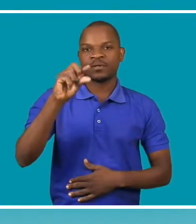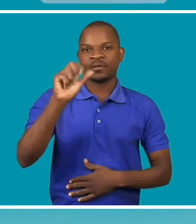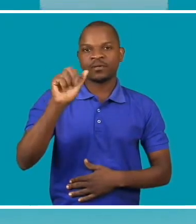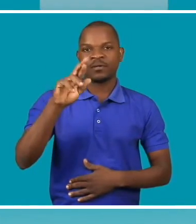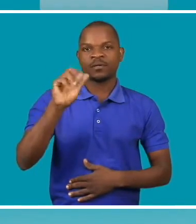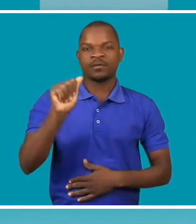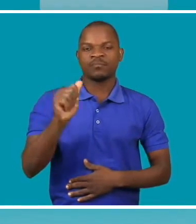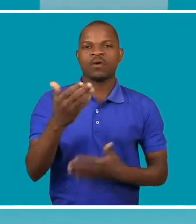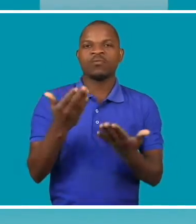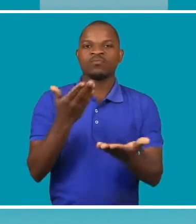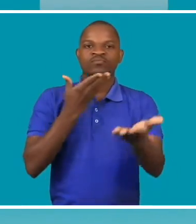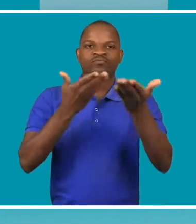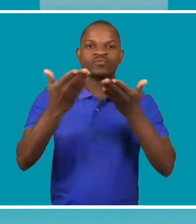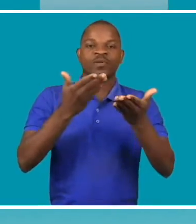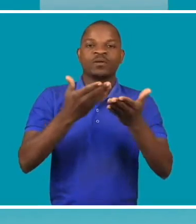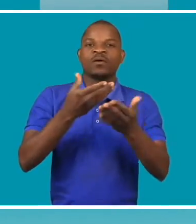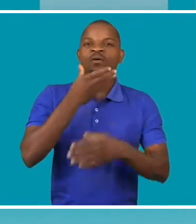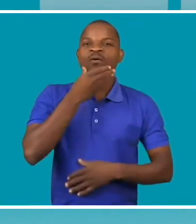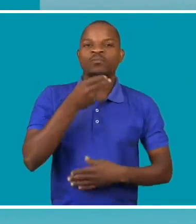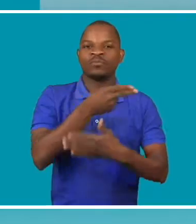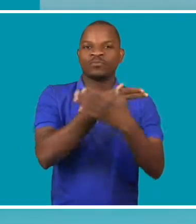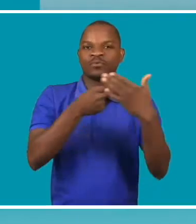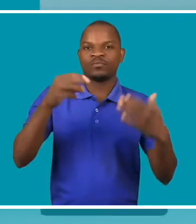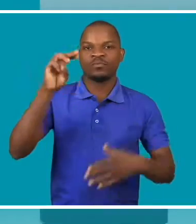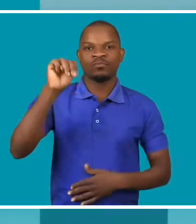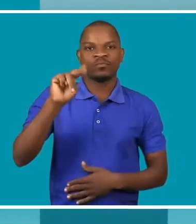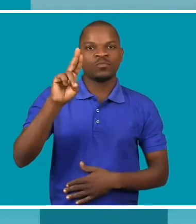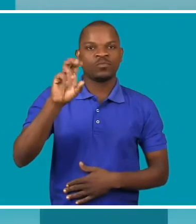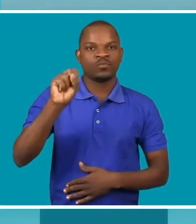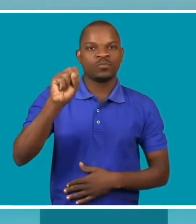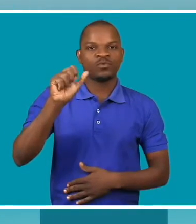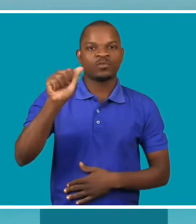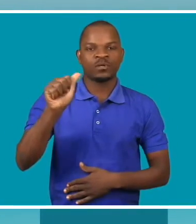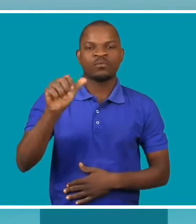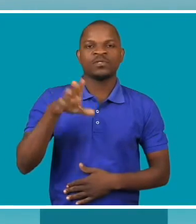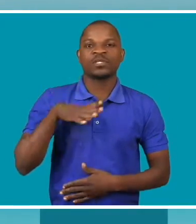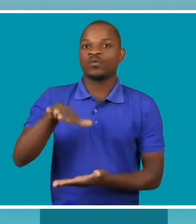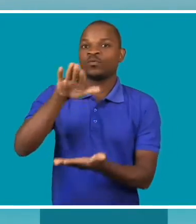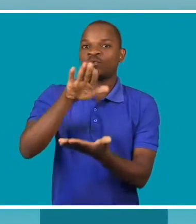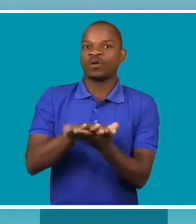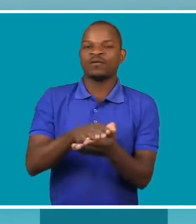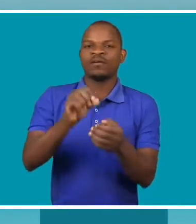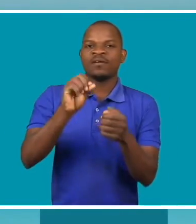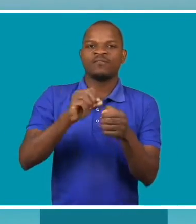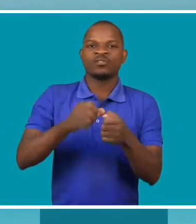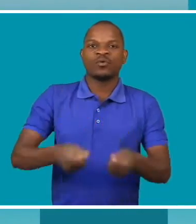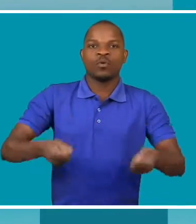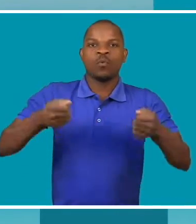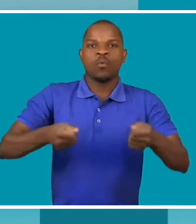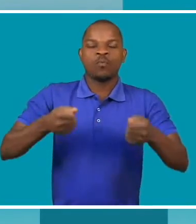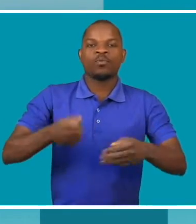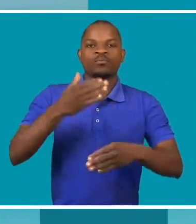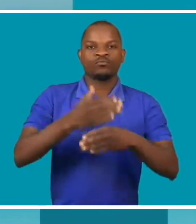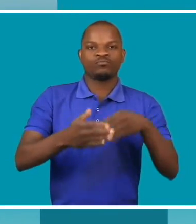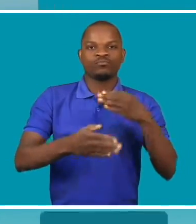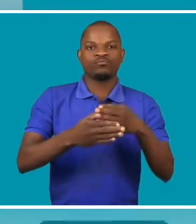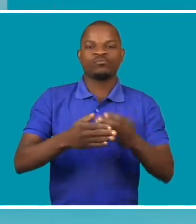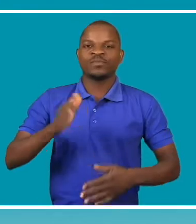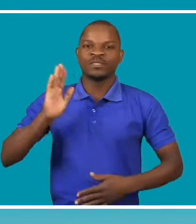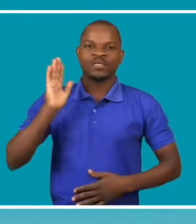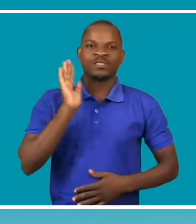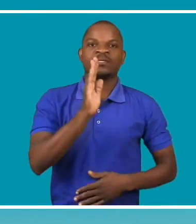edição de Uma Vida com o Sr. Moçá Ismael, não é? Que ele tem um estalheiro, que já lhe diz que é